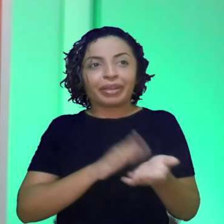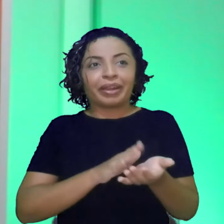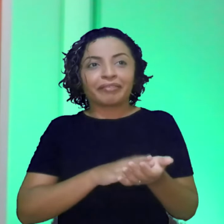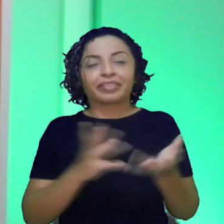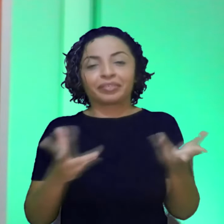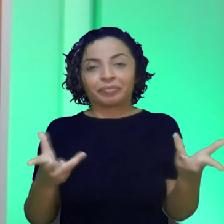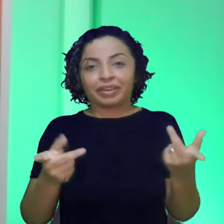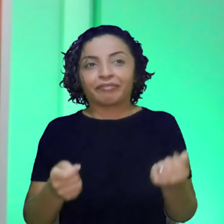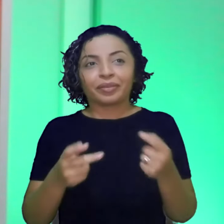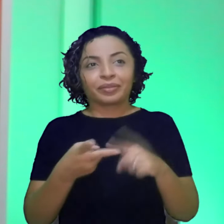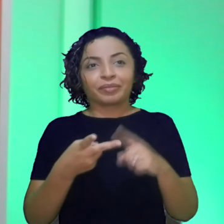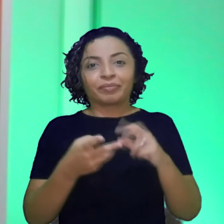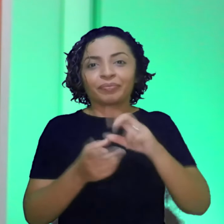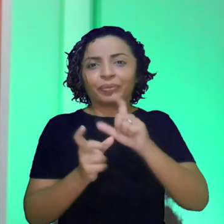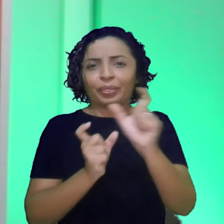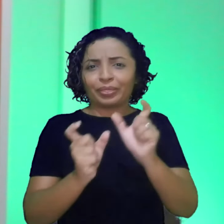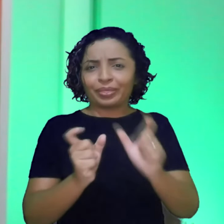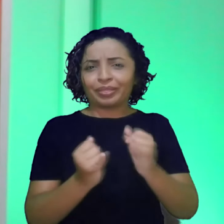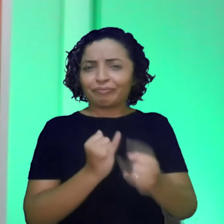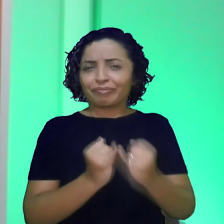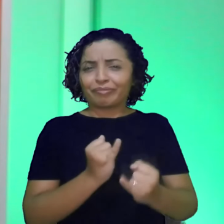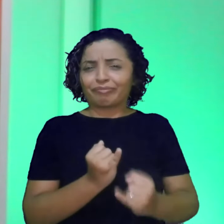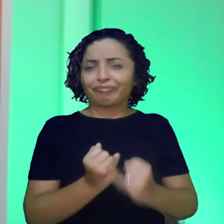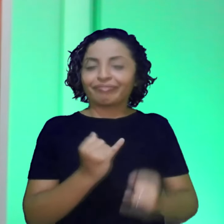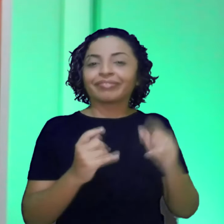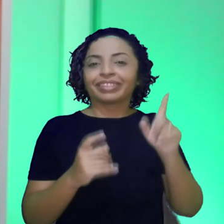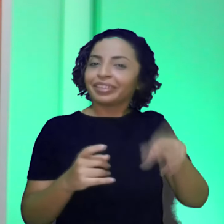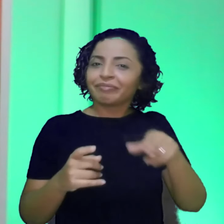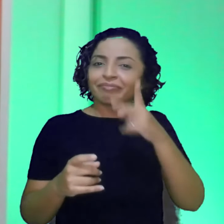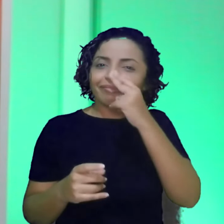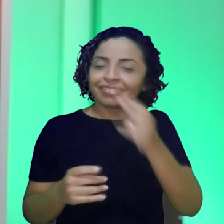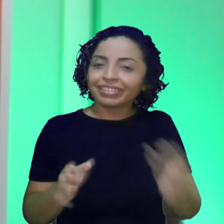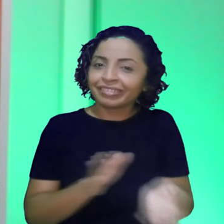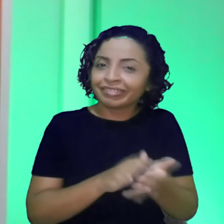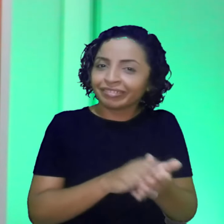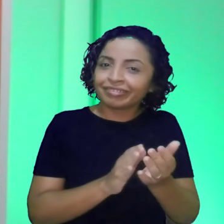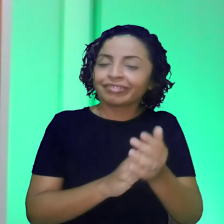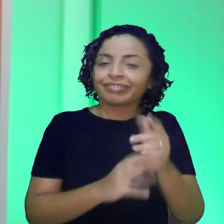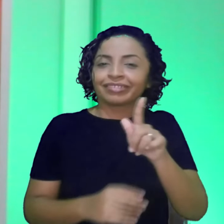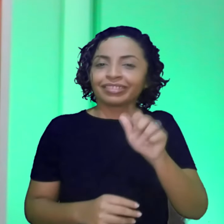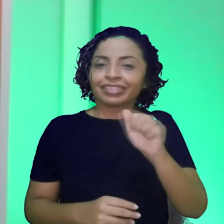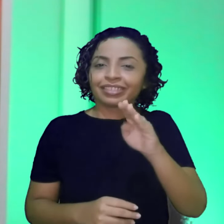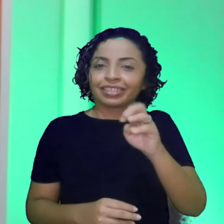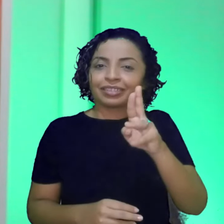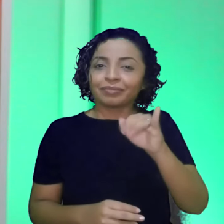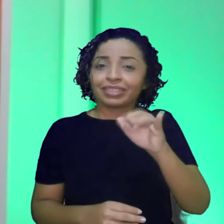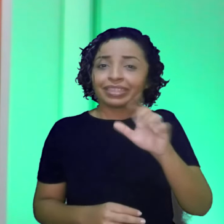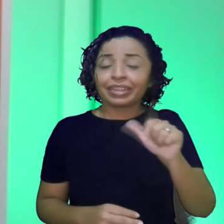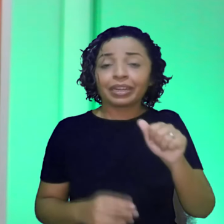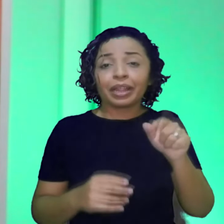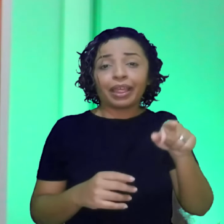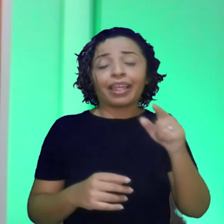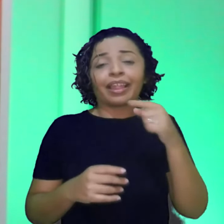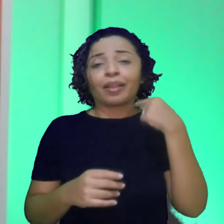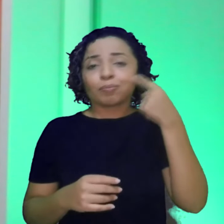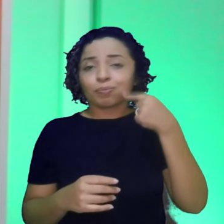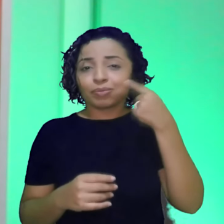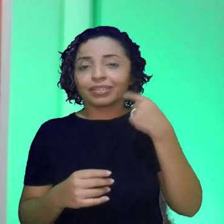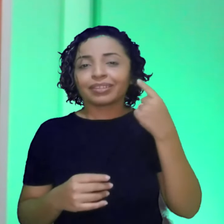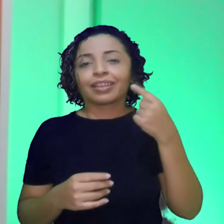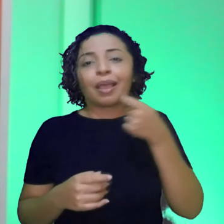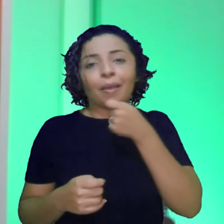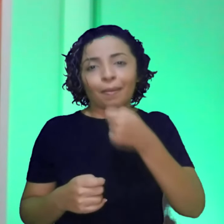elogiosos, elogiando demais, assim, efusivamente. A Gabriela Prioli, que é advogada e apresentadora da